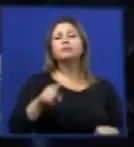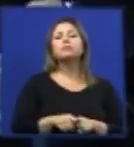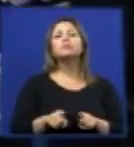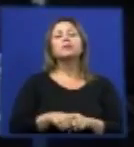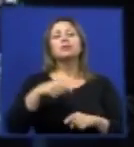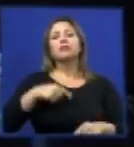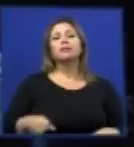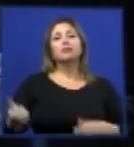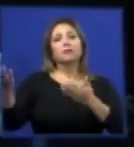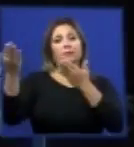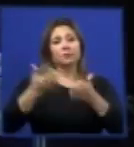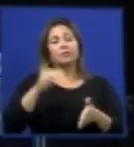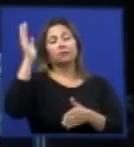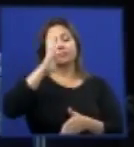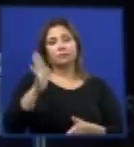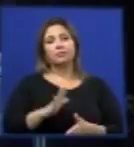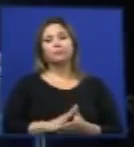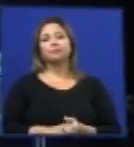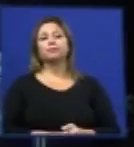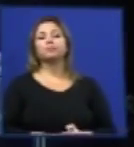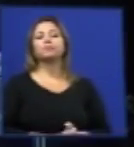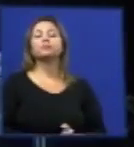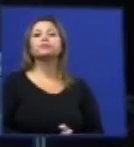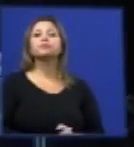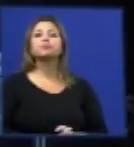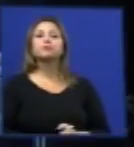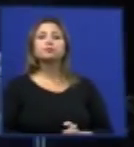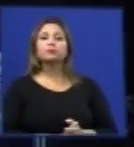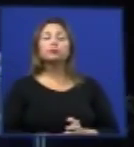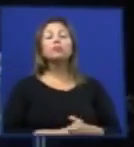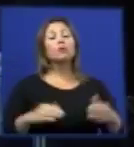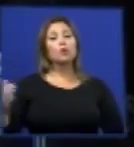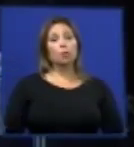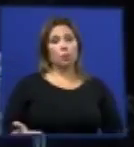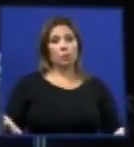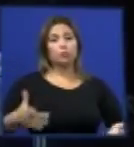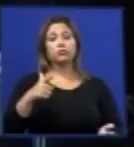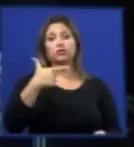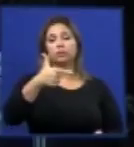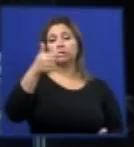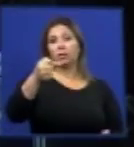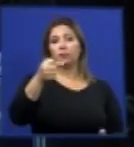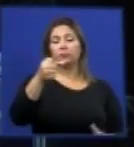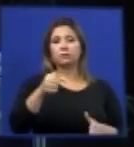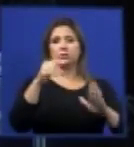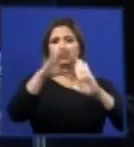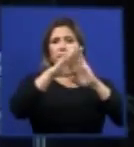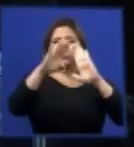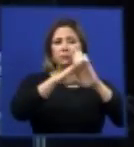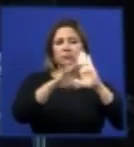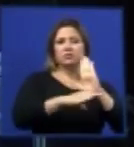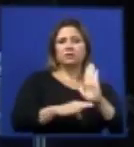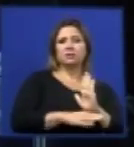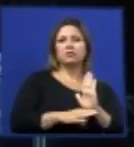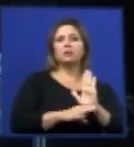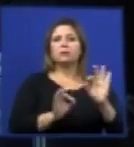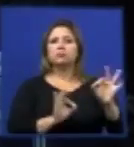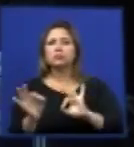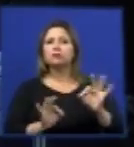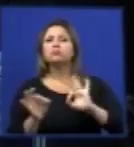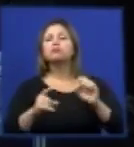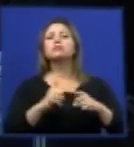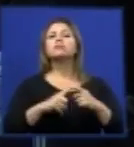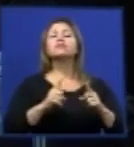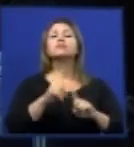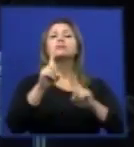ainda para o mercado brasileiro eh hoje nós temos 27 medidas em concessivas de importações do